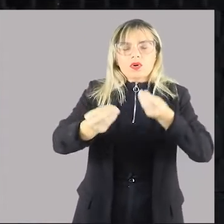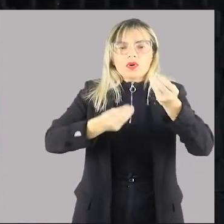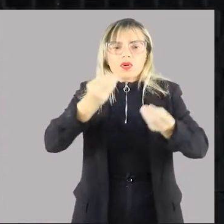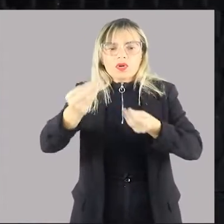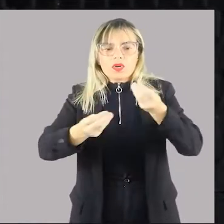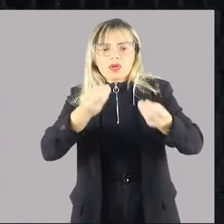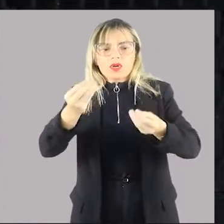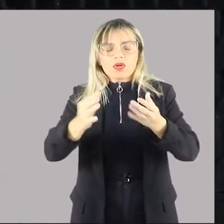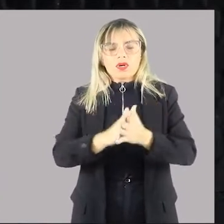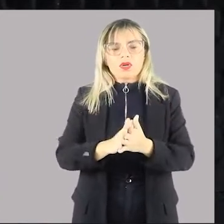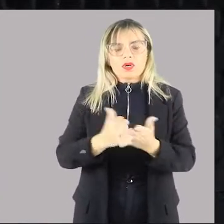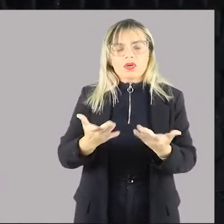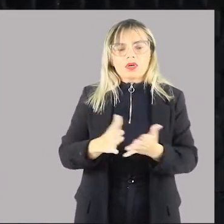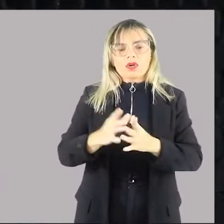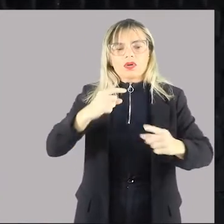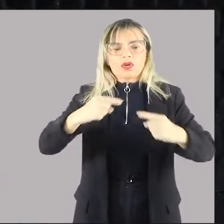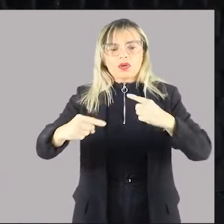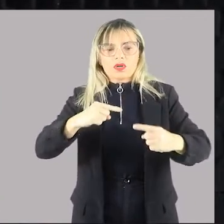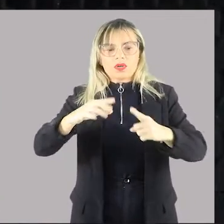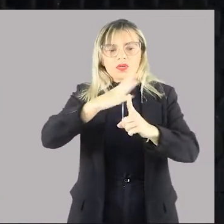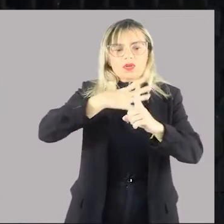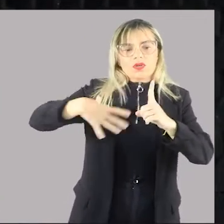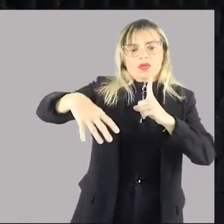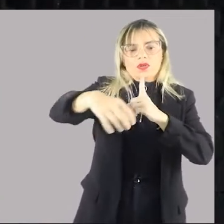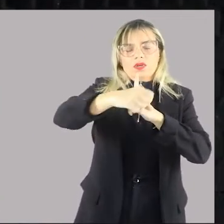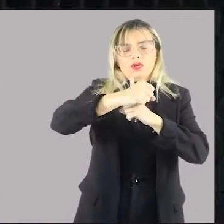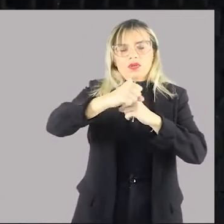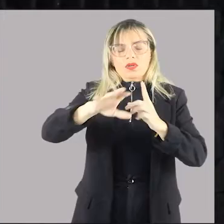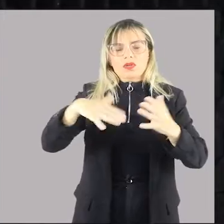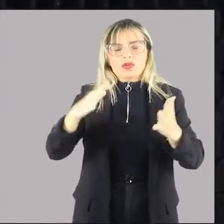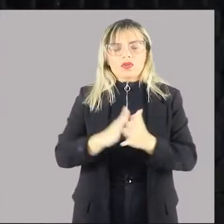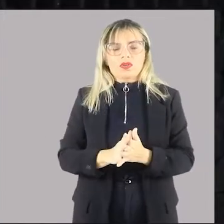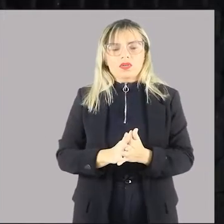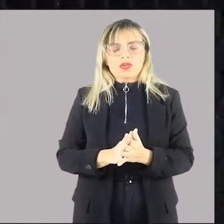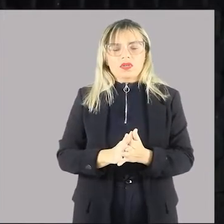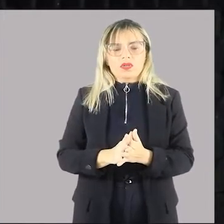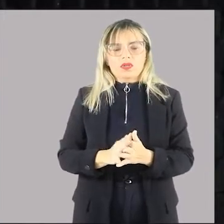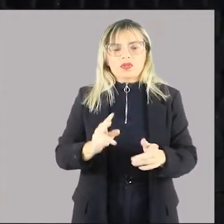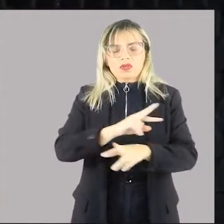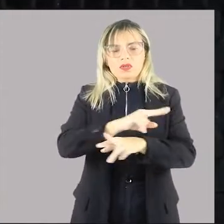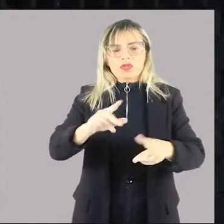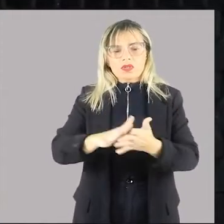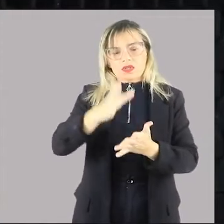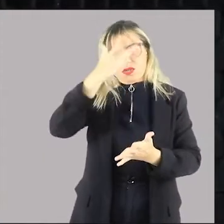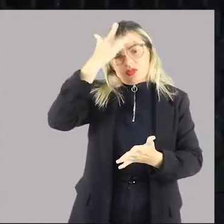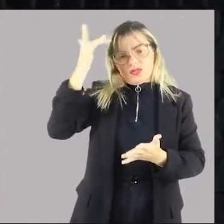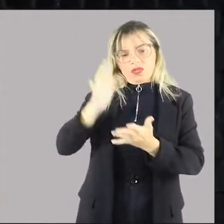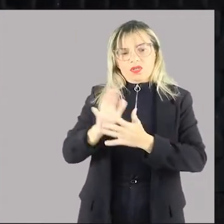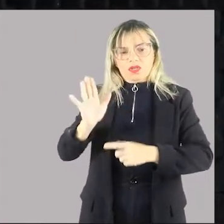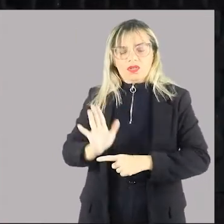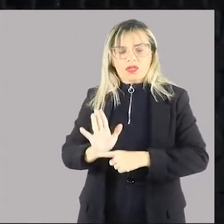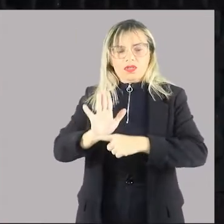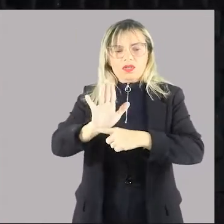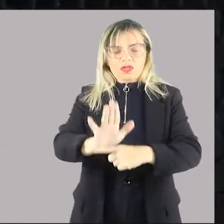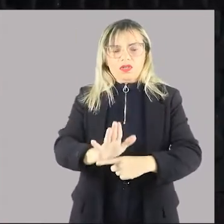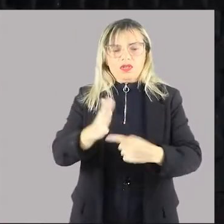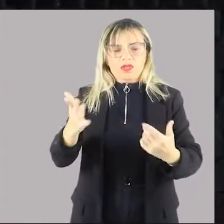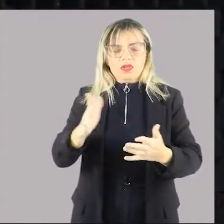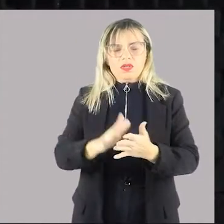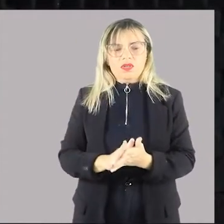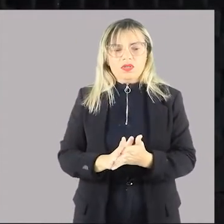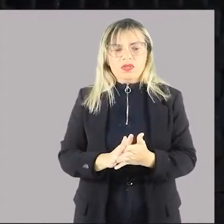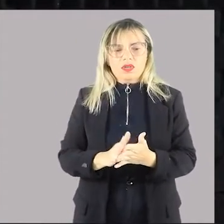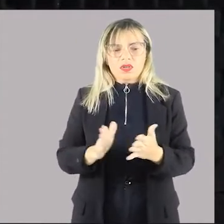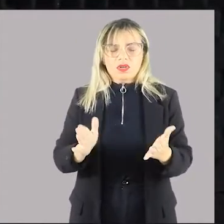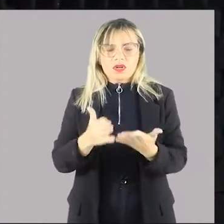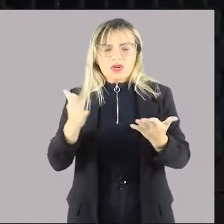Como as políticas sociais, é o que muitos chamam de assistencialismo, que provoca uma